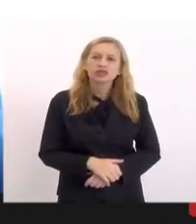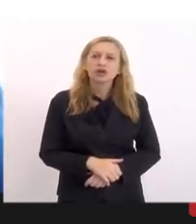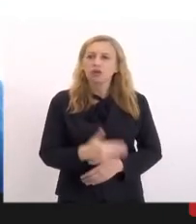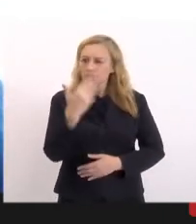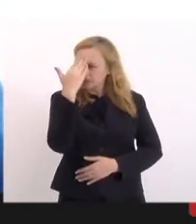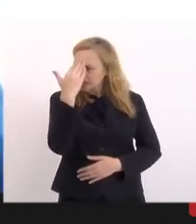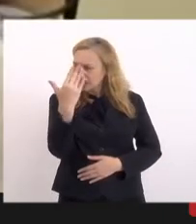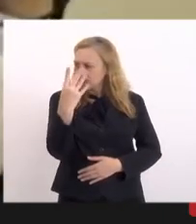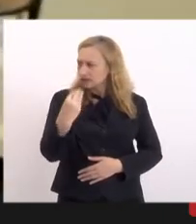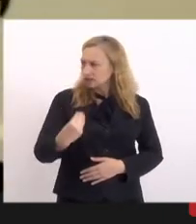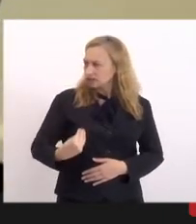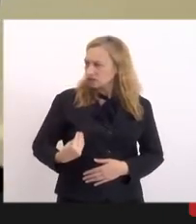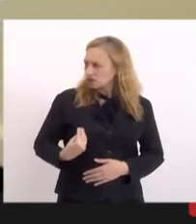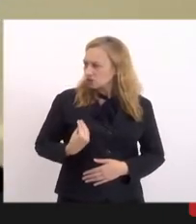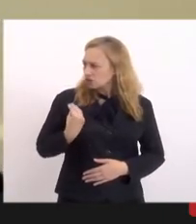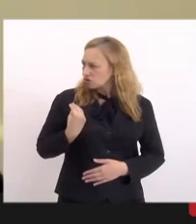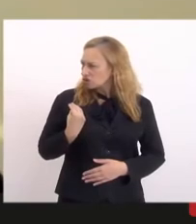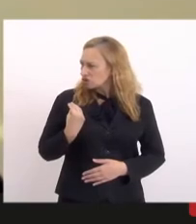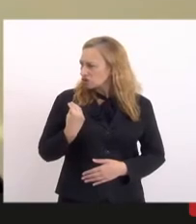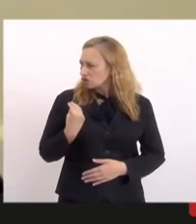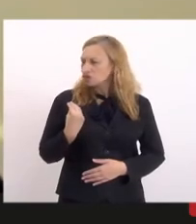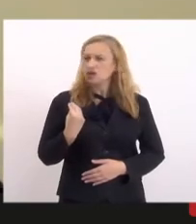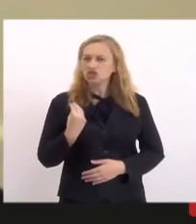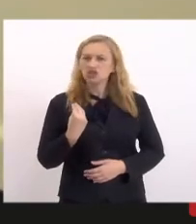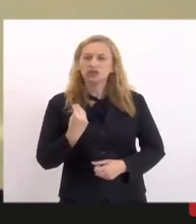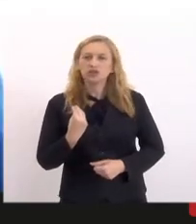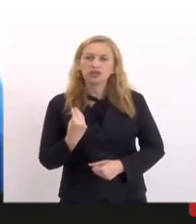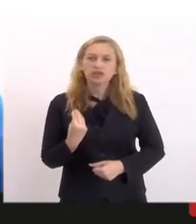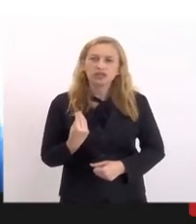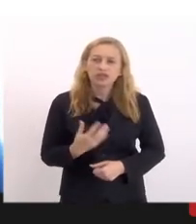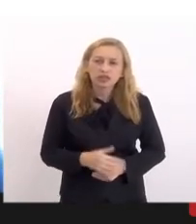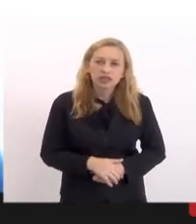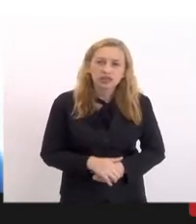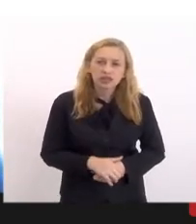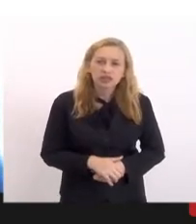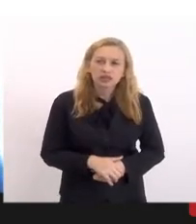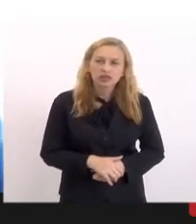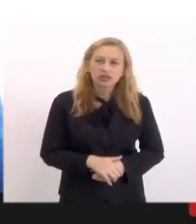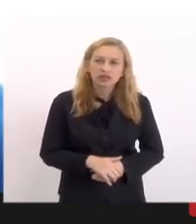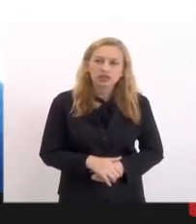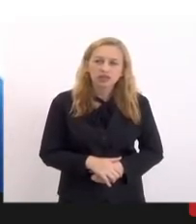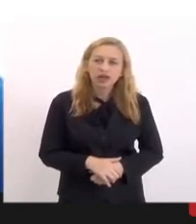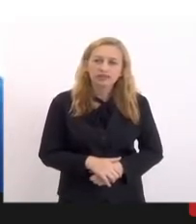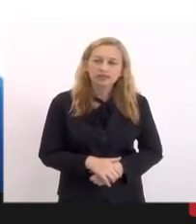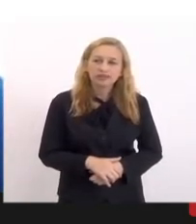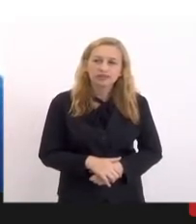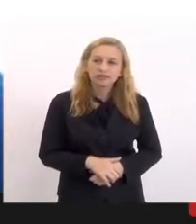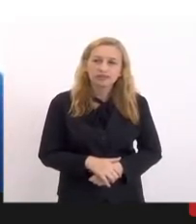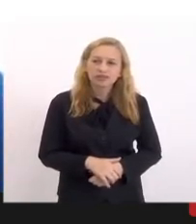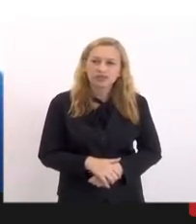obrigado pela presença. Passo a palavra, então, para o representante da Secretaria Estadual de Saúde.